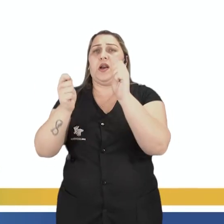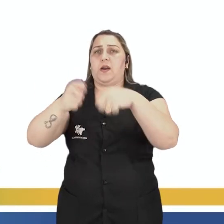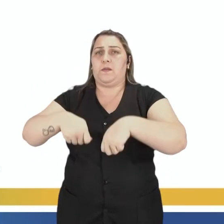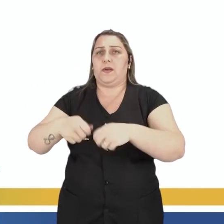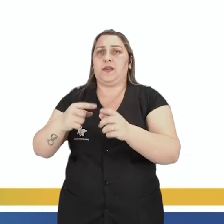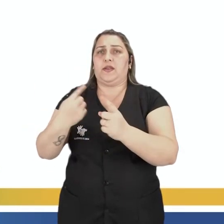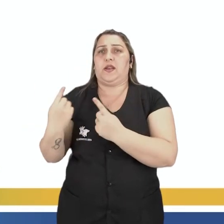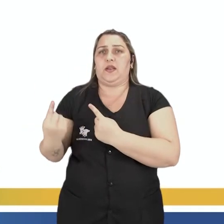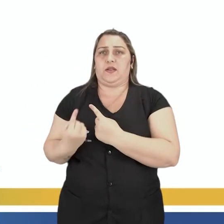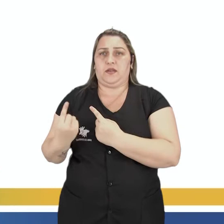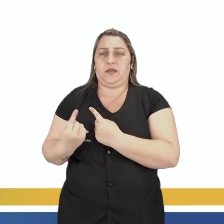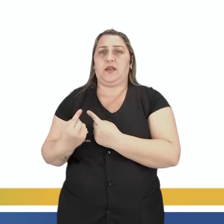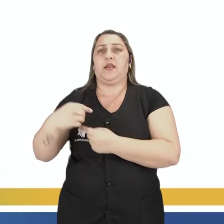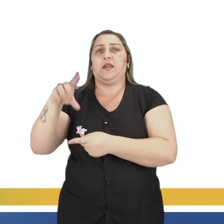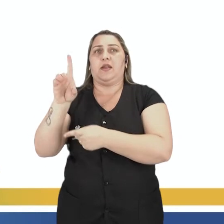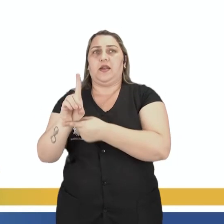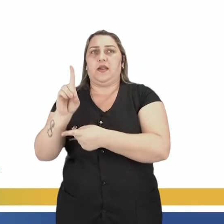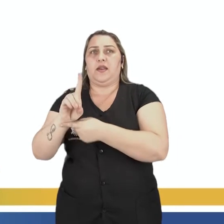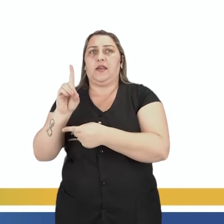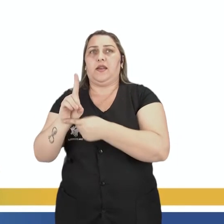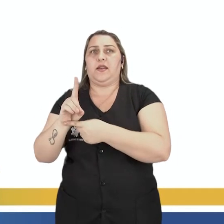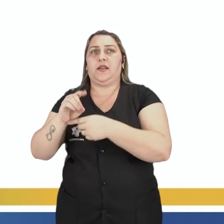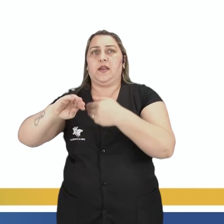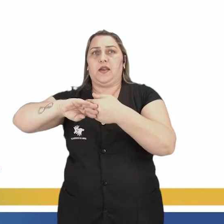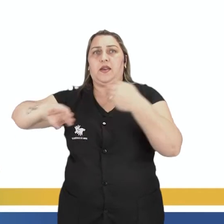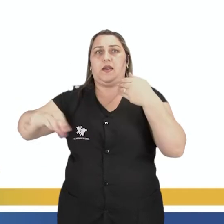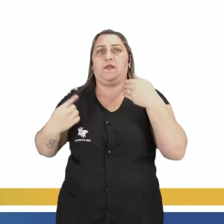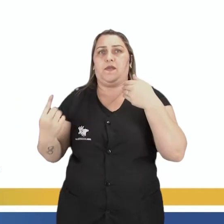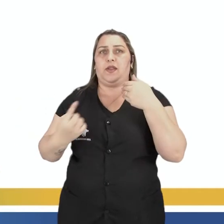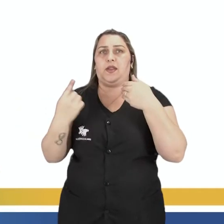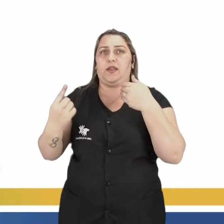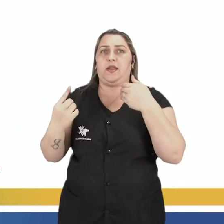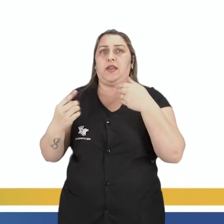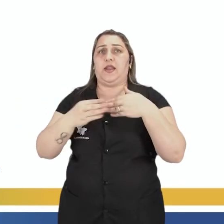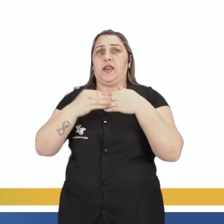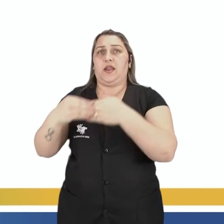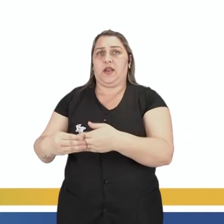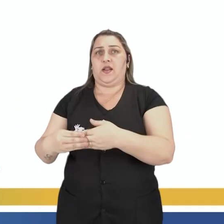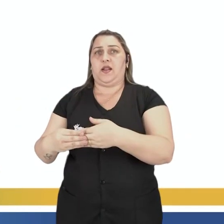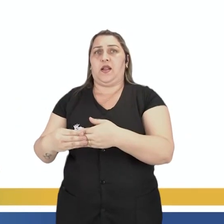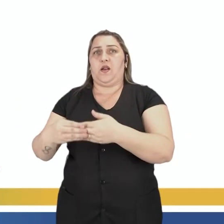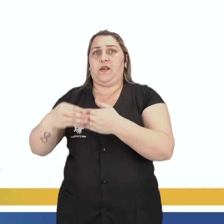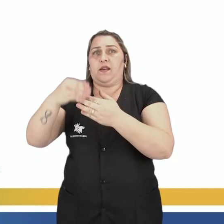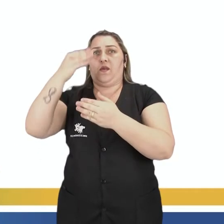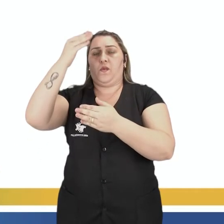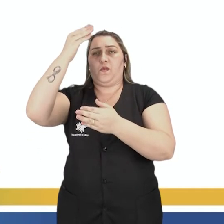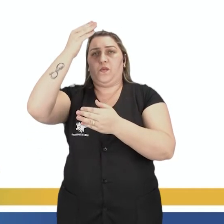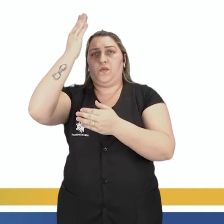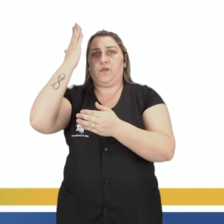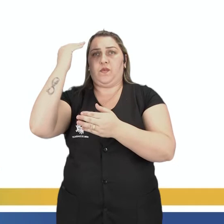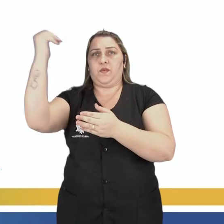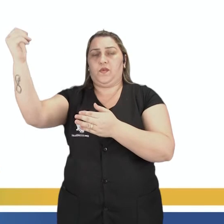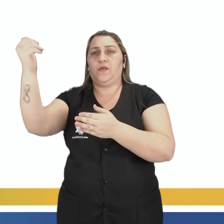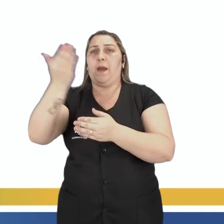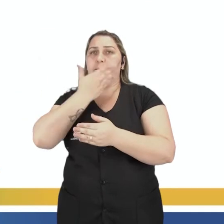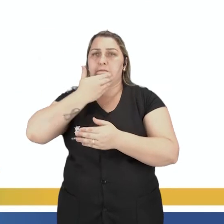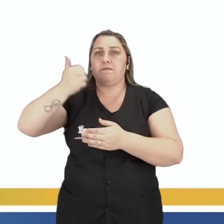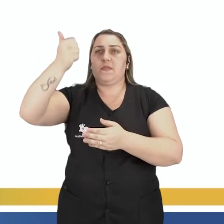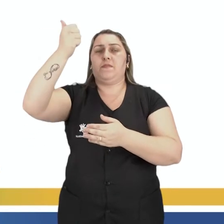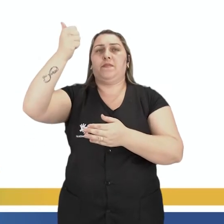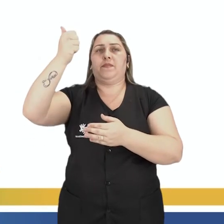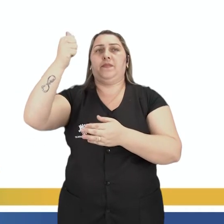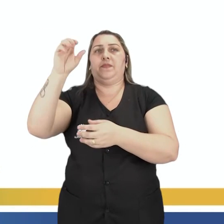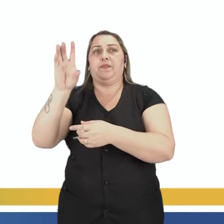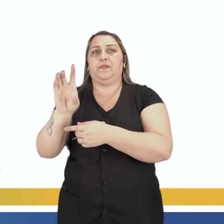capacidade individual. Letra D, a individualidade se destaca e traz à tona o talento daquele que é